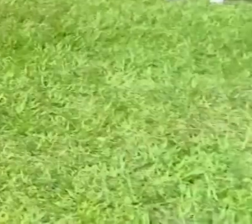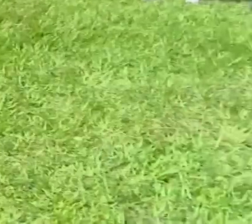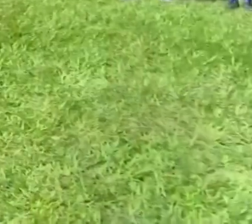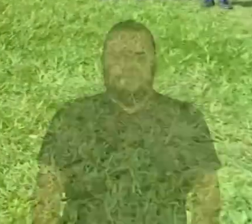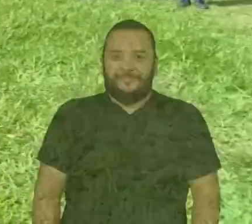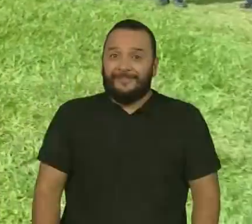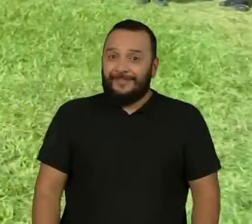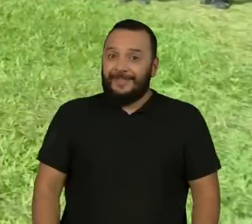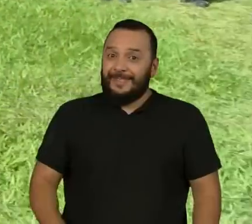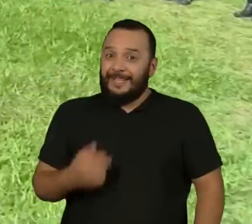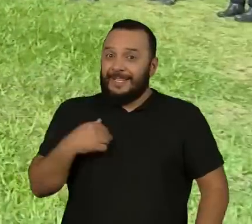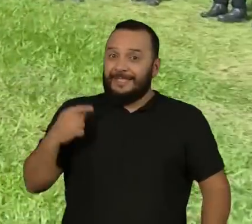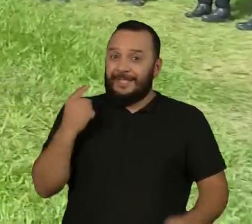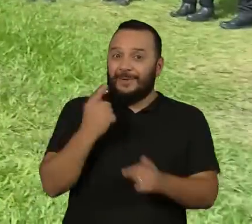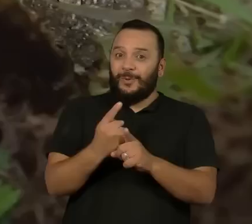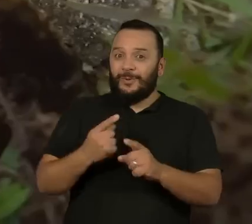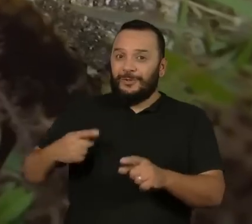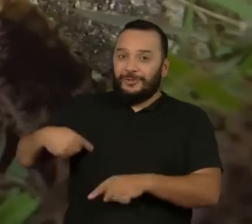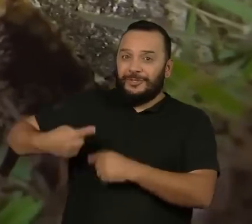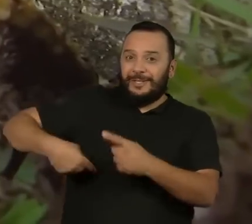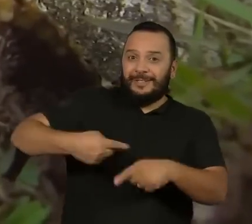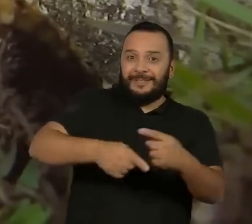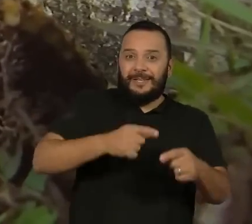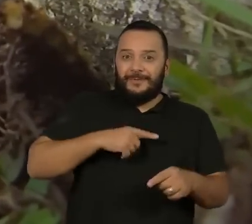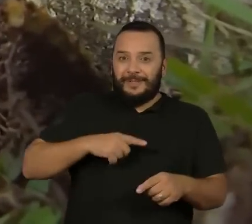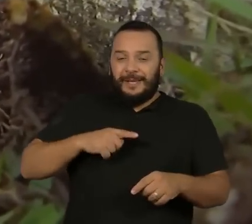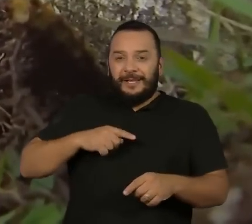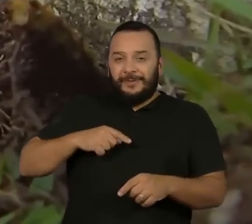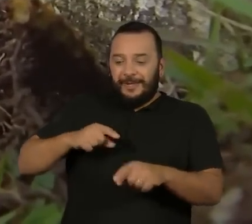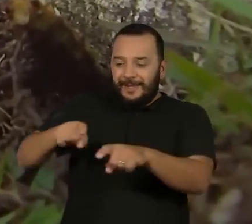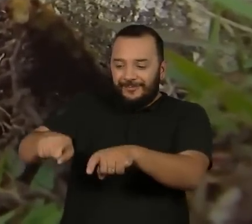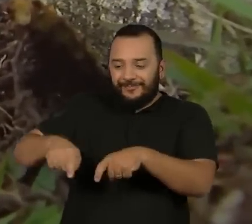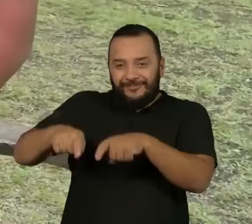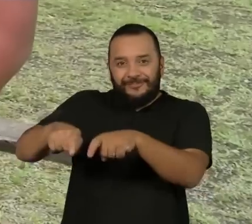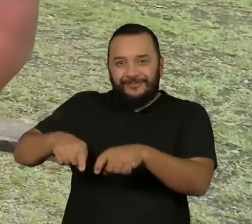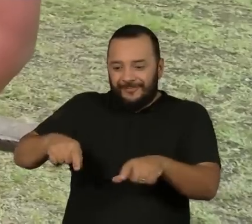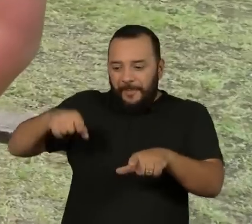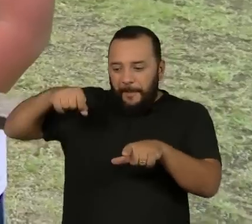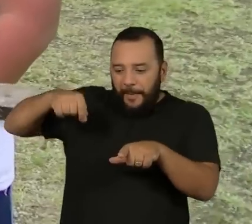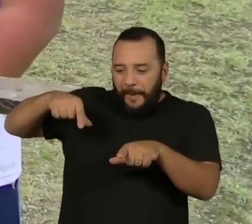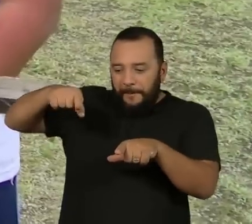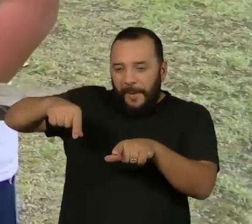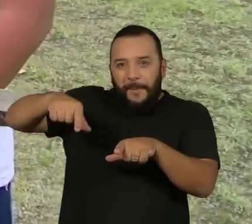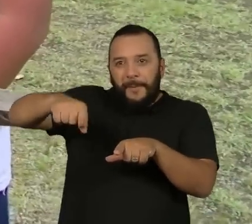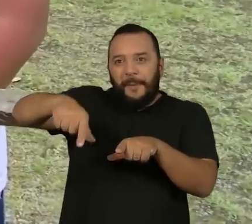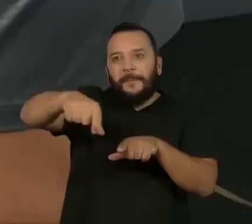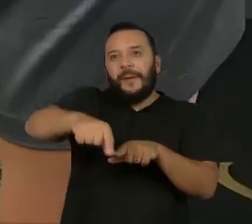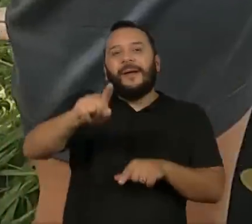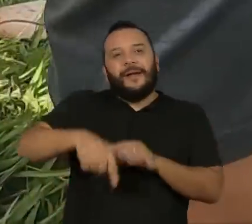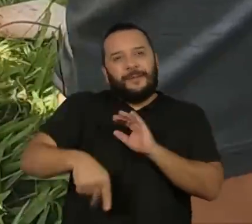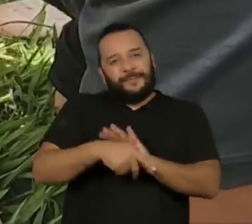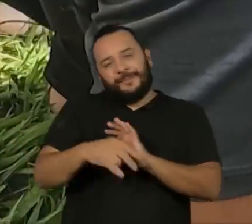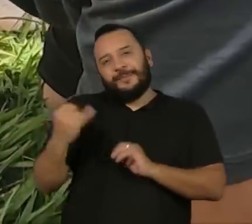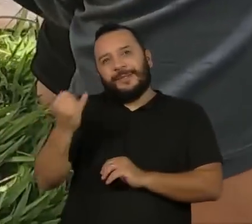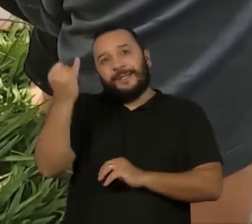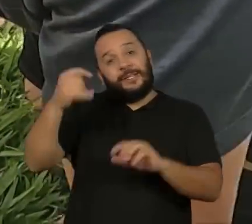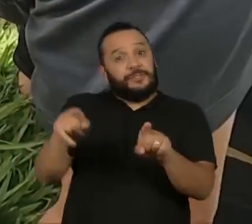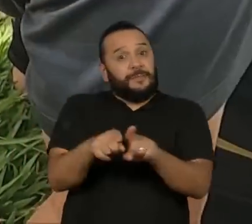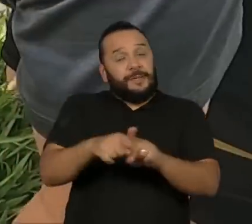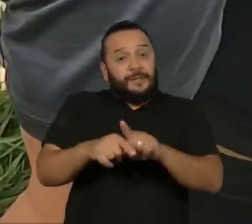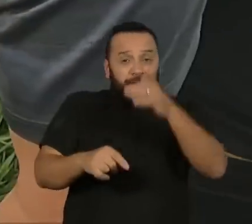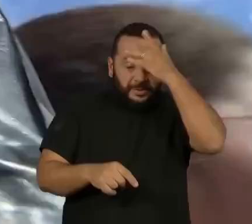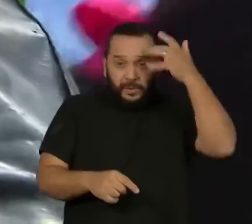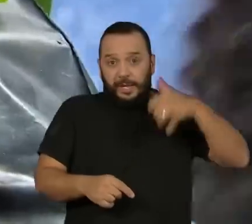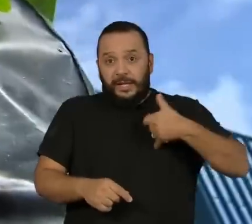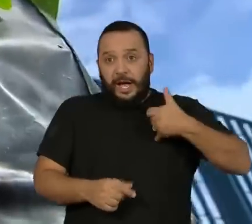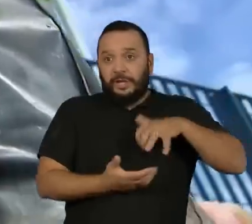Neste encontro de gerações, o plantio é apenas o começo. O pessoal da maturidade vem exercer um papel